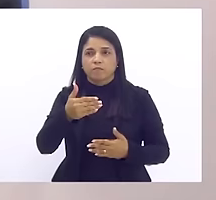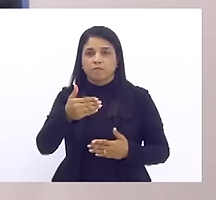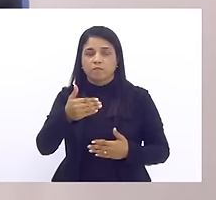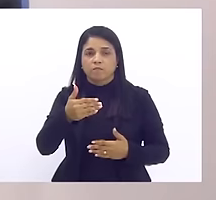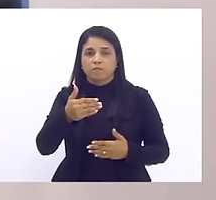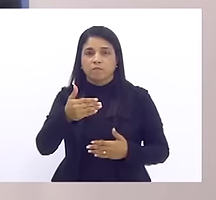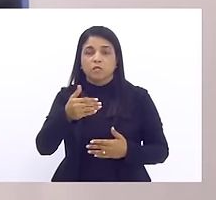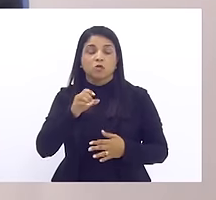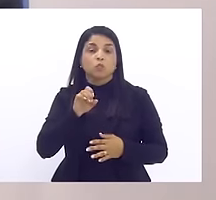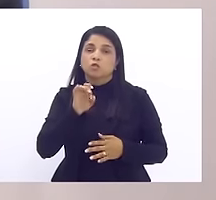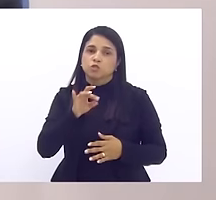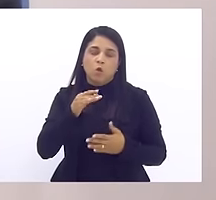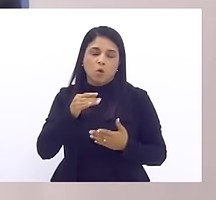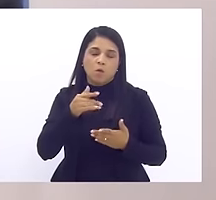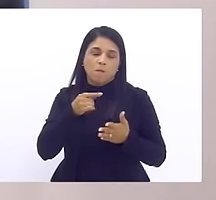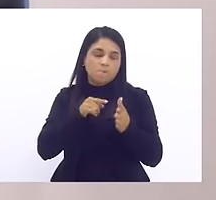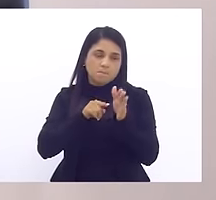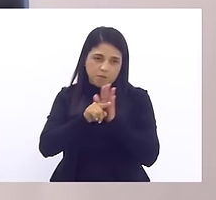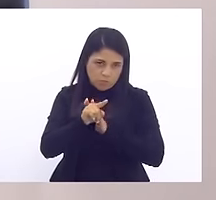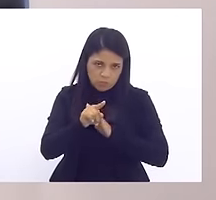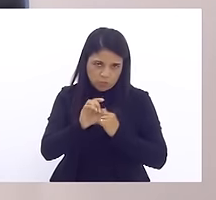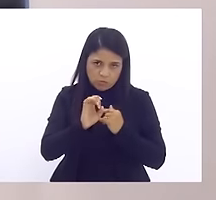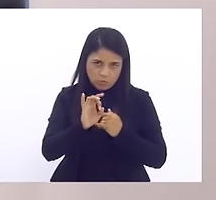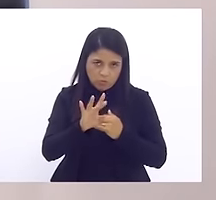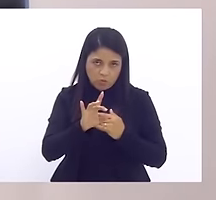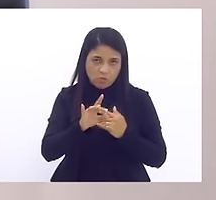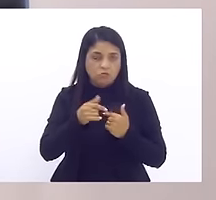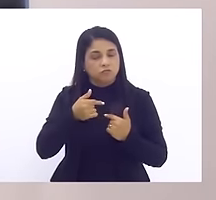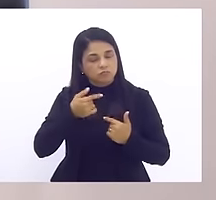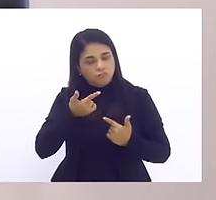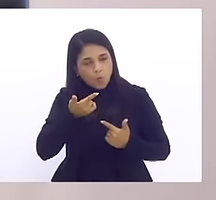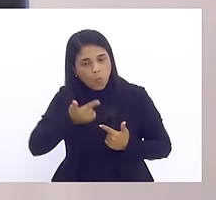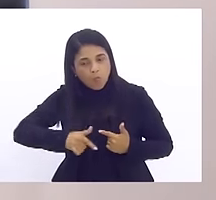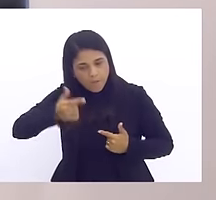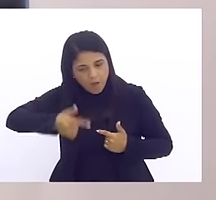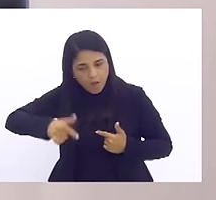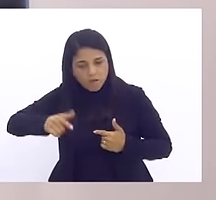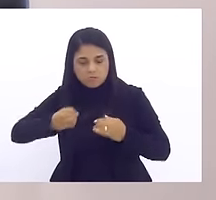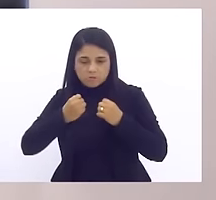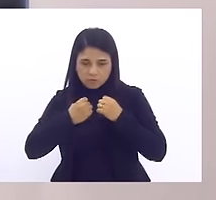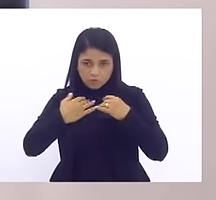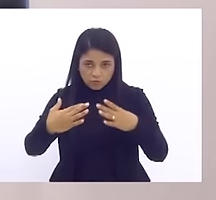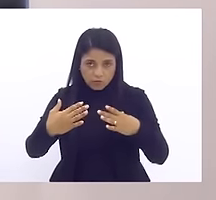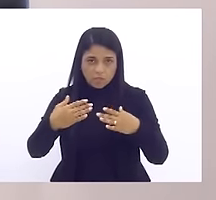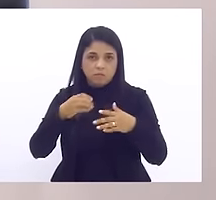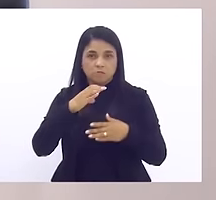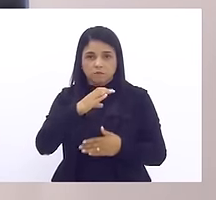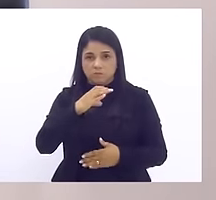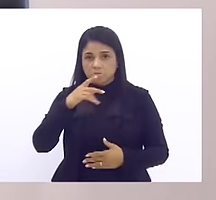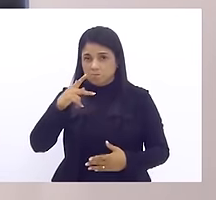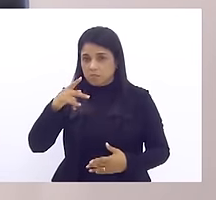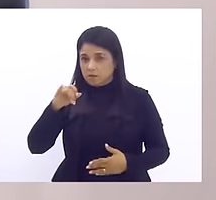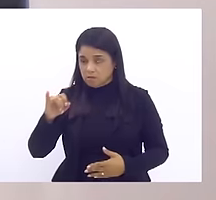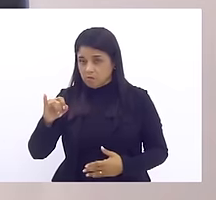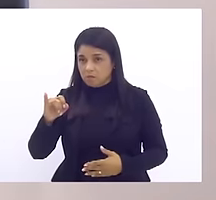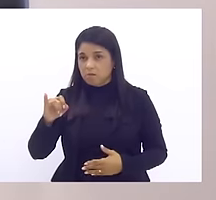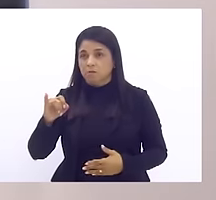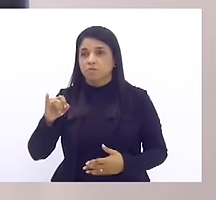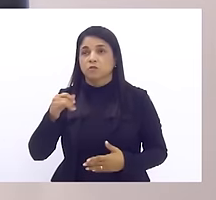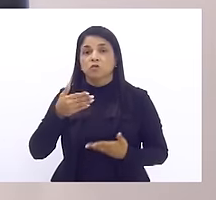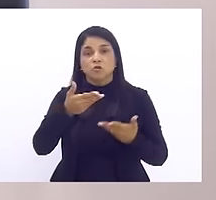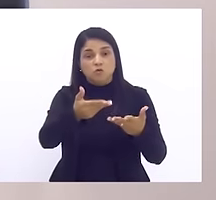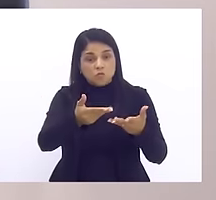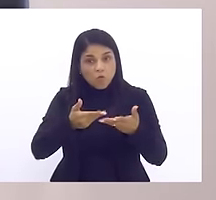essa pergunta não haverá outras audiências no âmbito dessa CPI e nós convocaremos ou